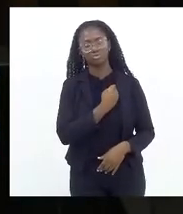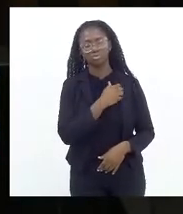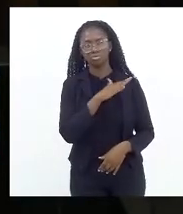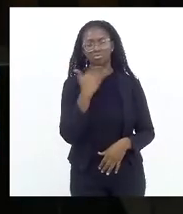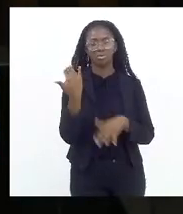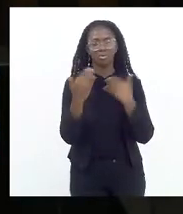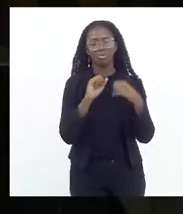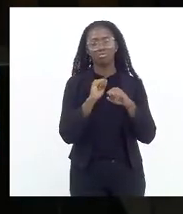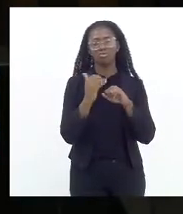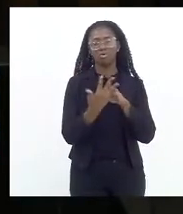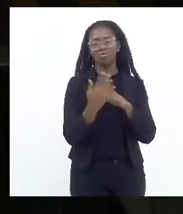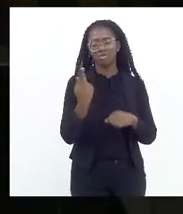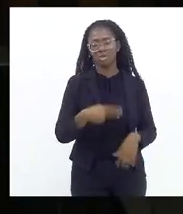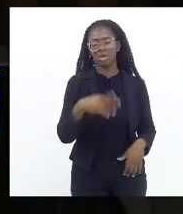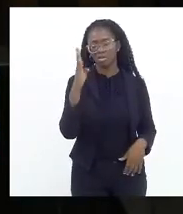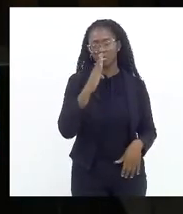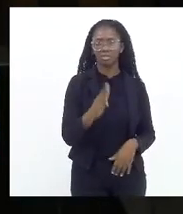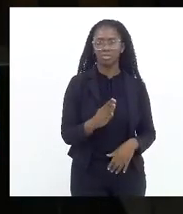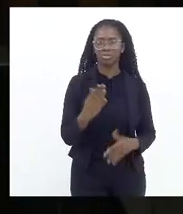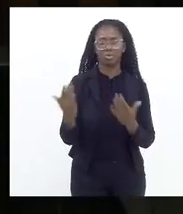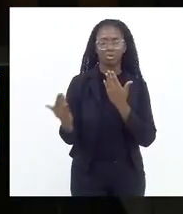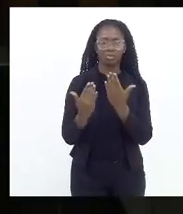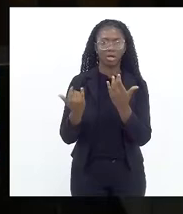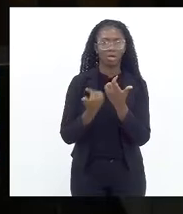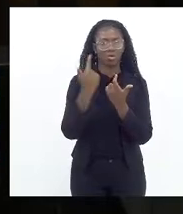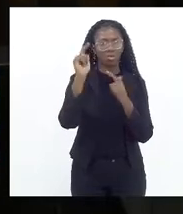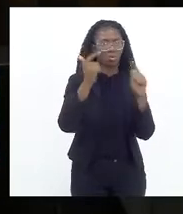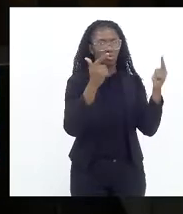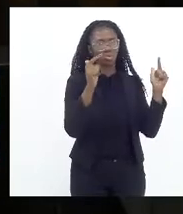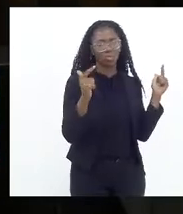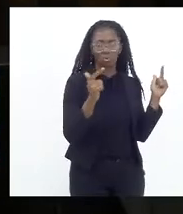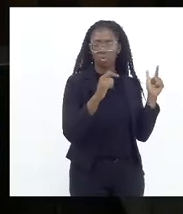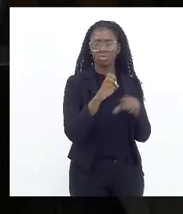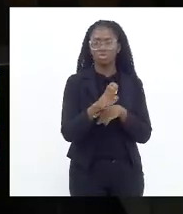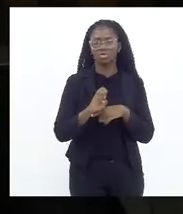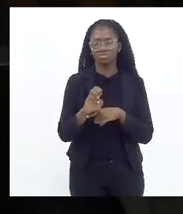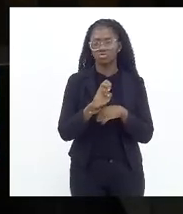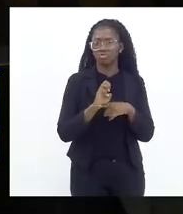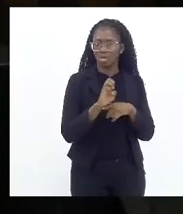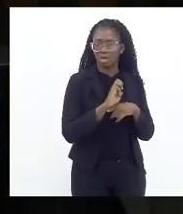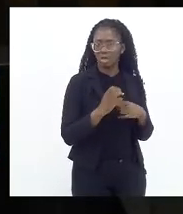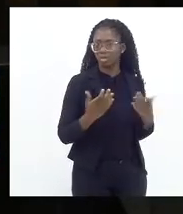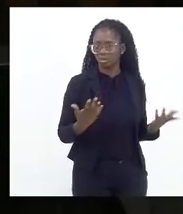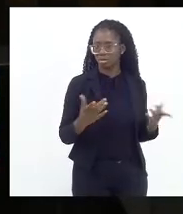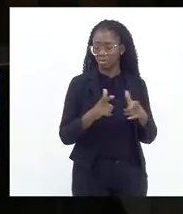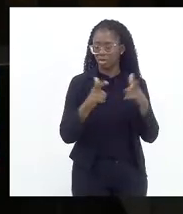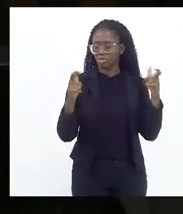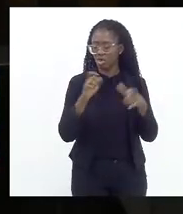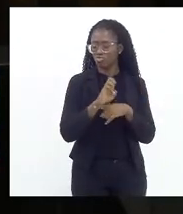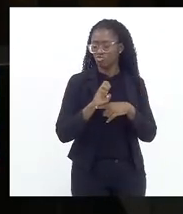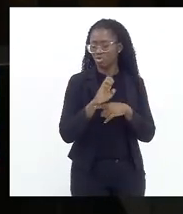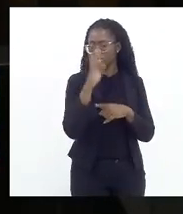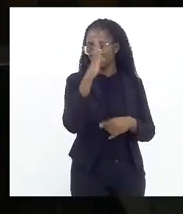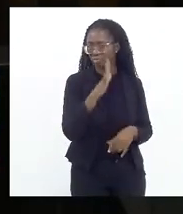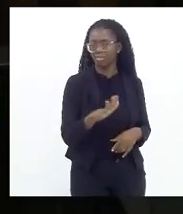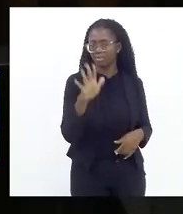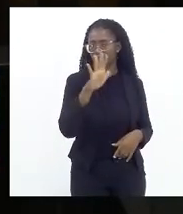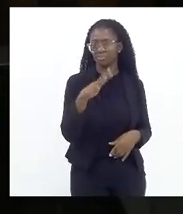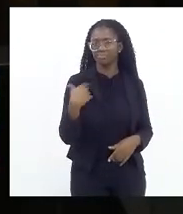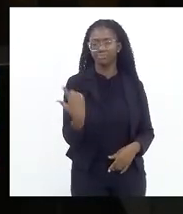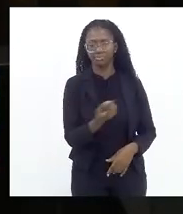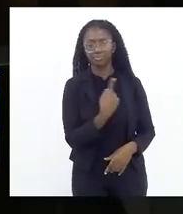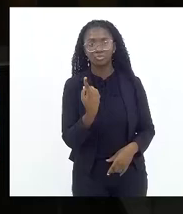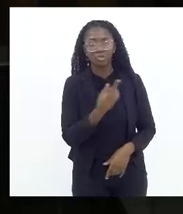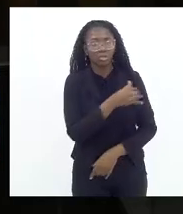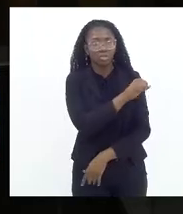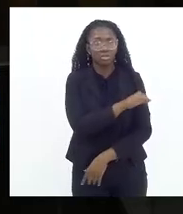no Brasil. Compara com qualquer outro estado do Sudeste, com a maioria dos estados do Brasil, o Rio de Janeiro é um dos